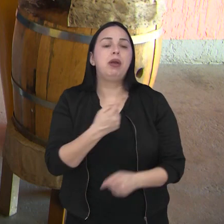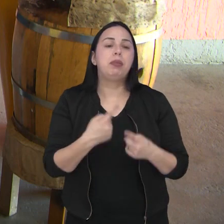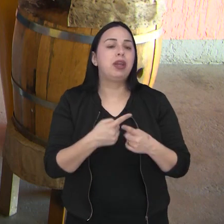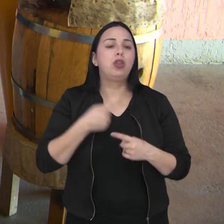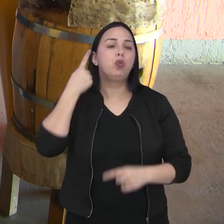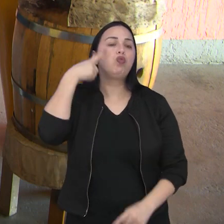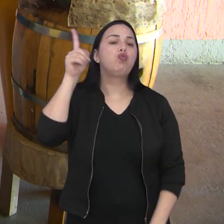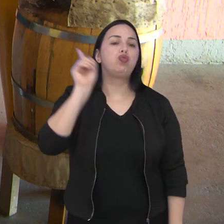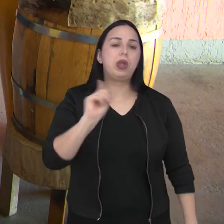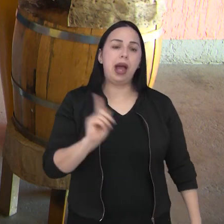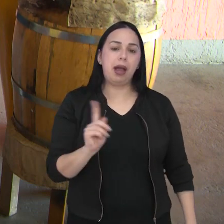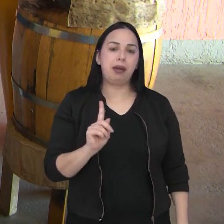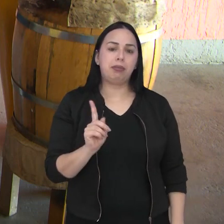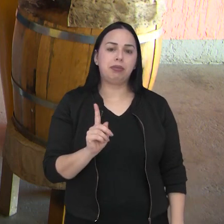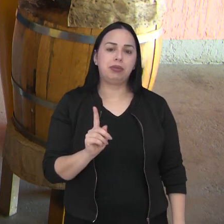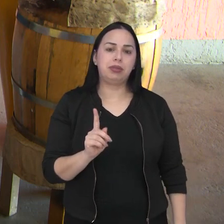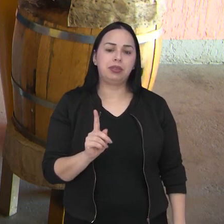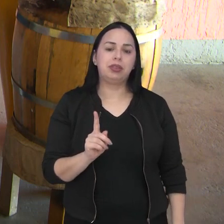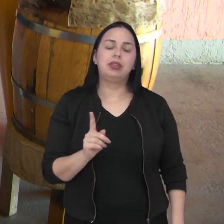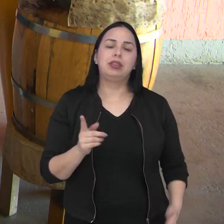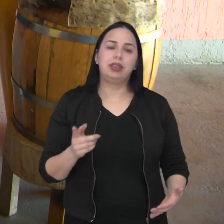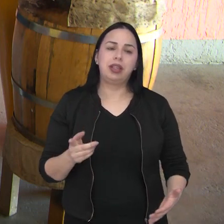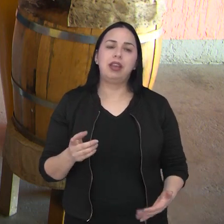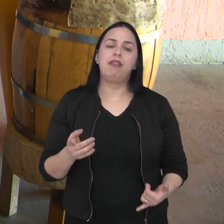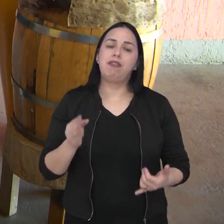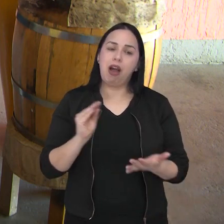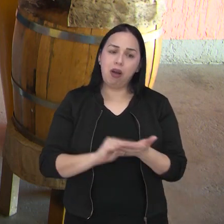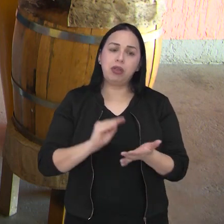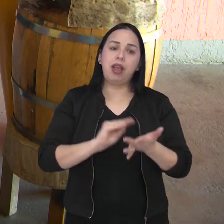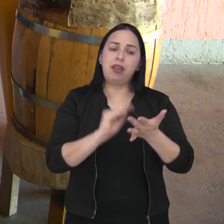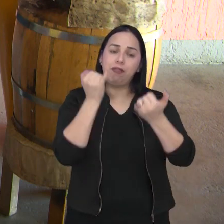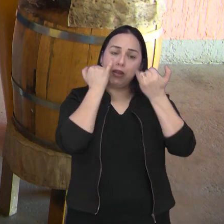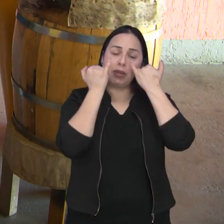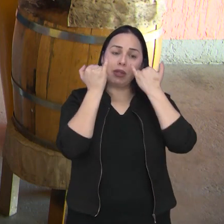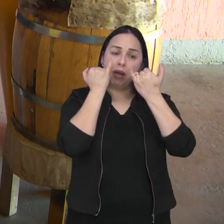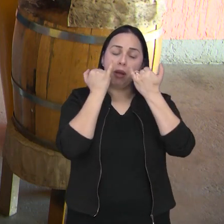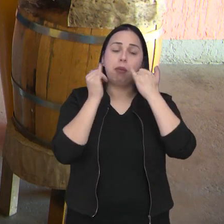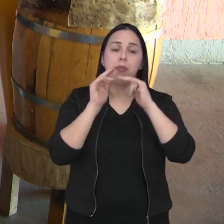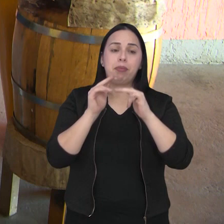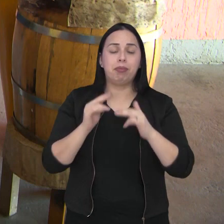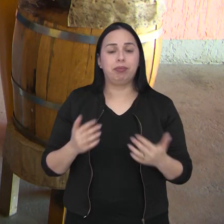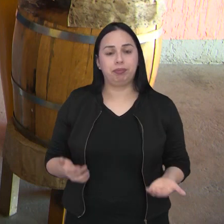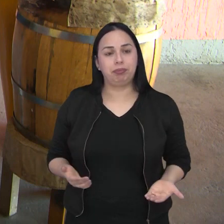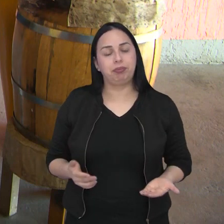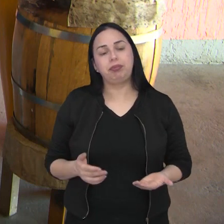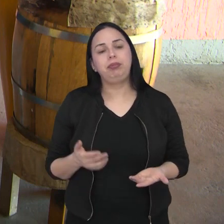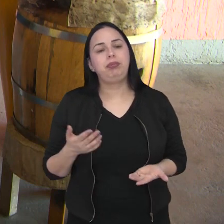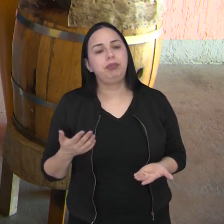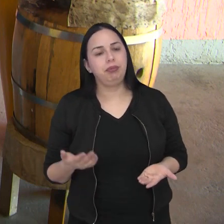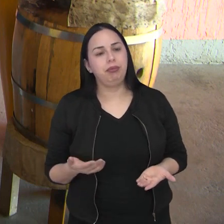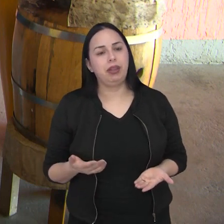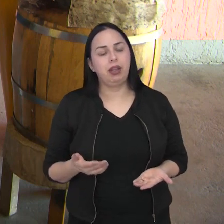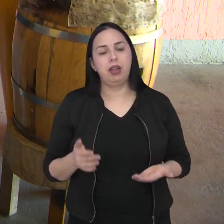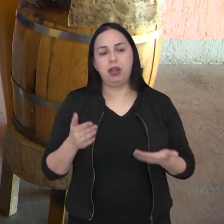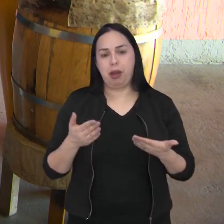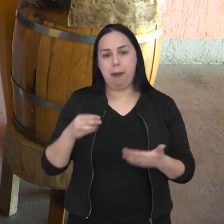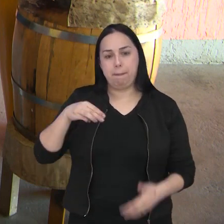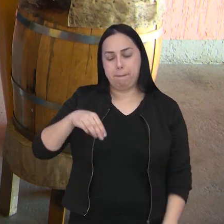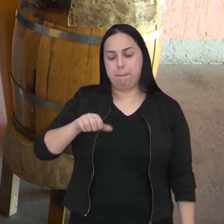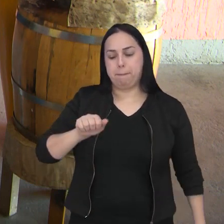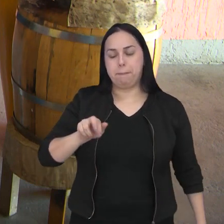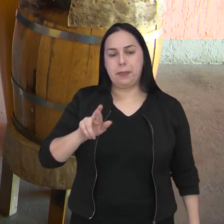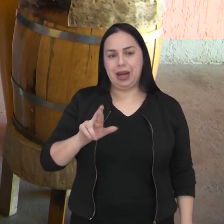questão de preconceito, né? De isso. Não saber e que o povo padece por falta de informação, né? E criar esse